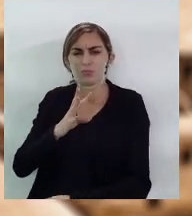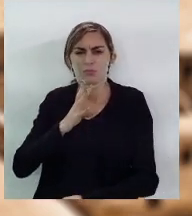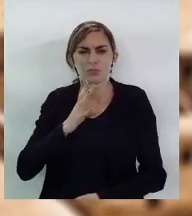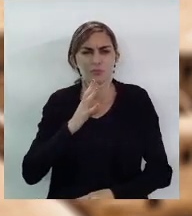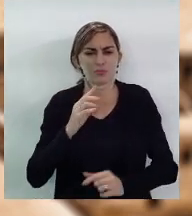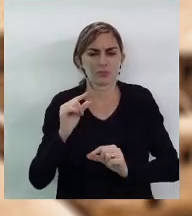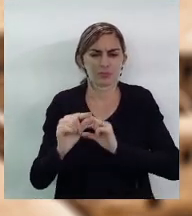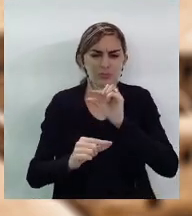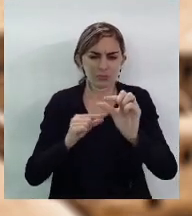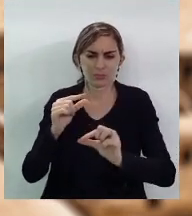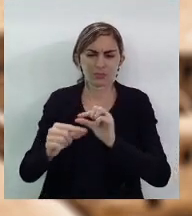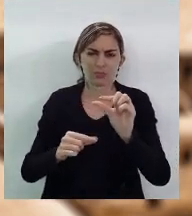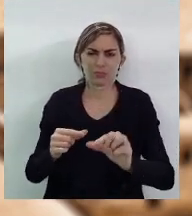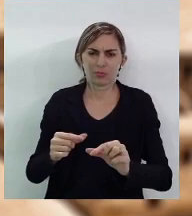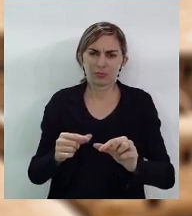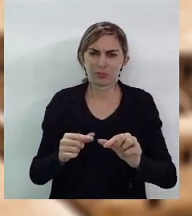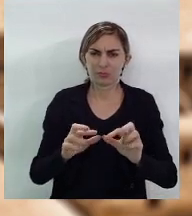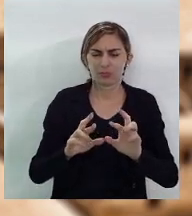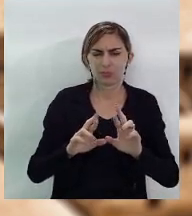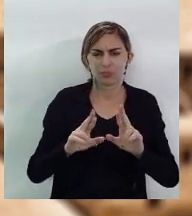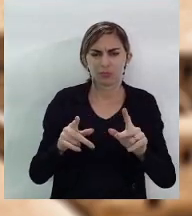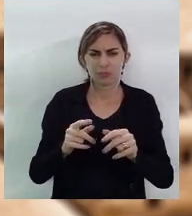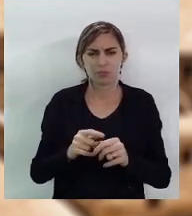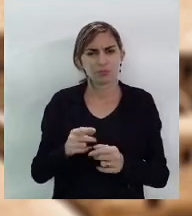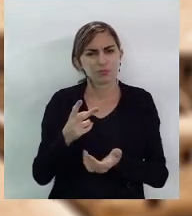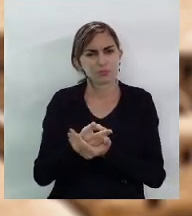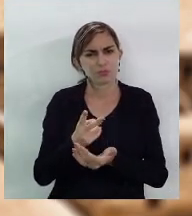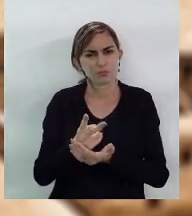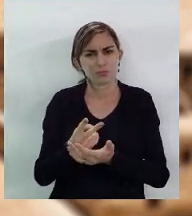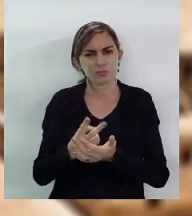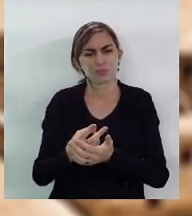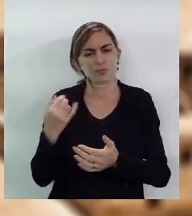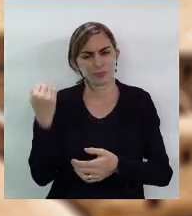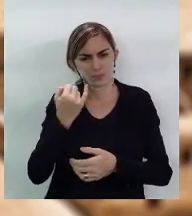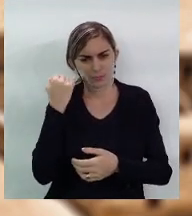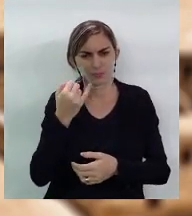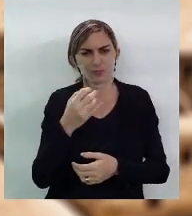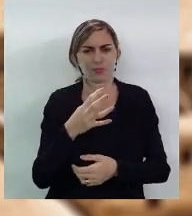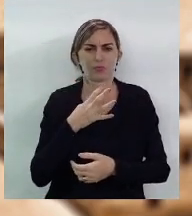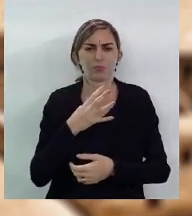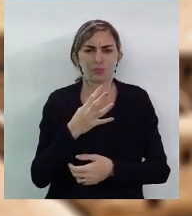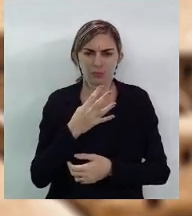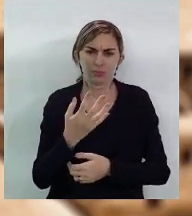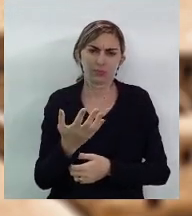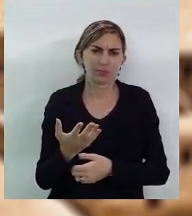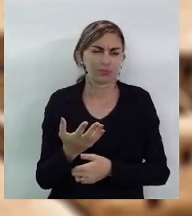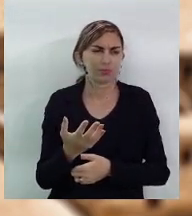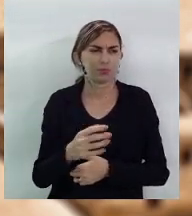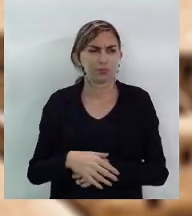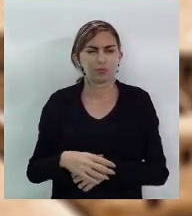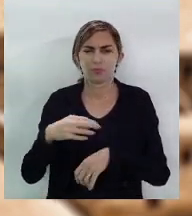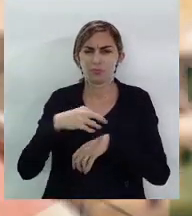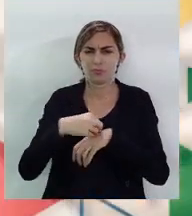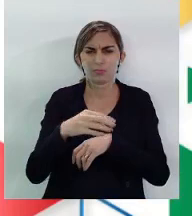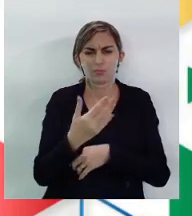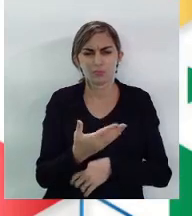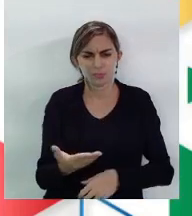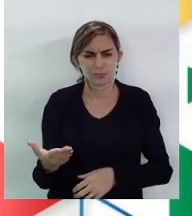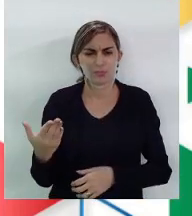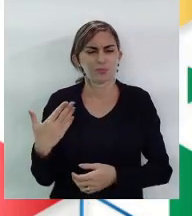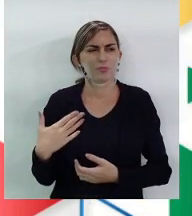pontos convergentes e divergentes, sempre importante conhecer. Vamos adiante, trago para vocês na